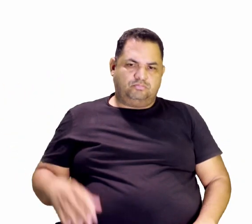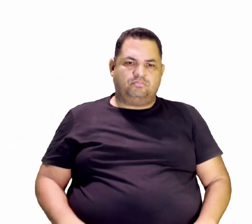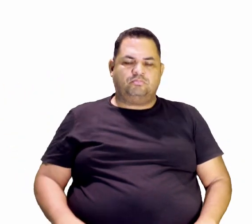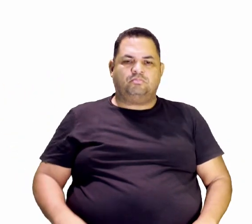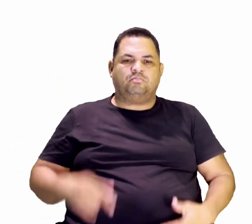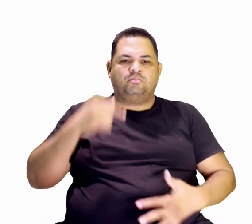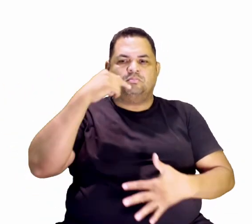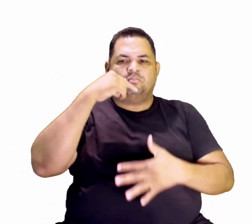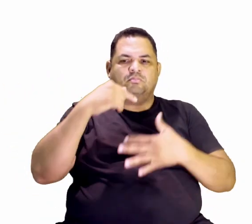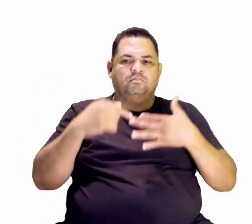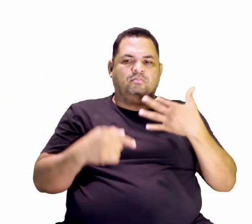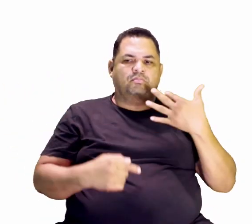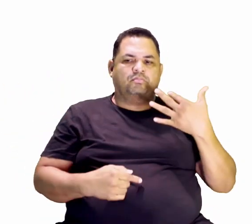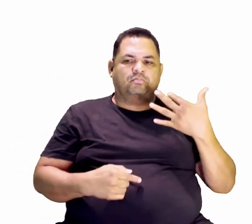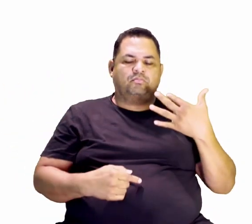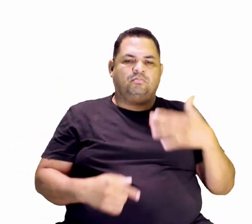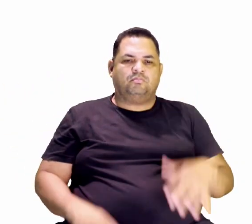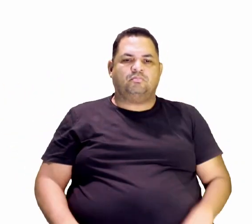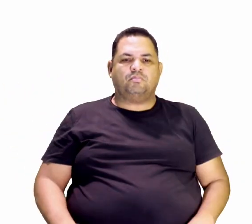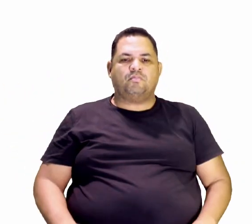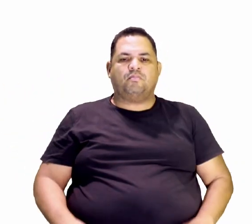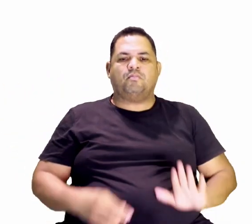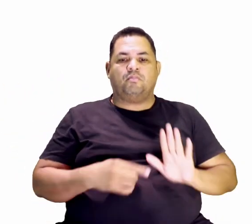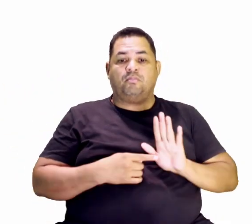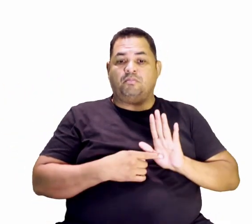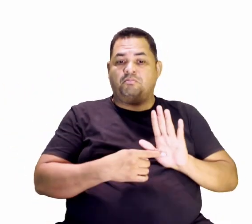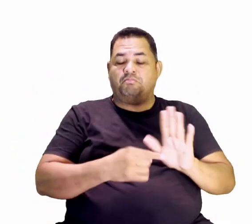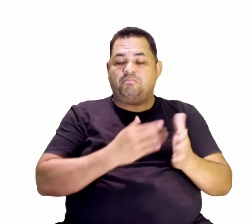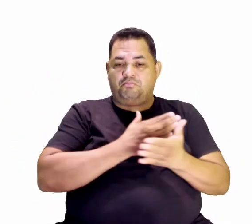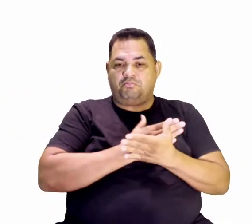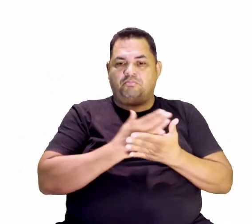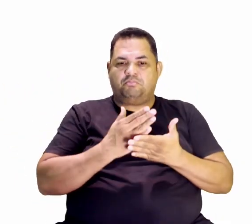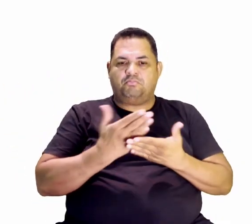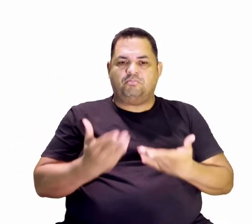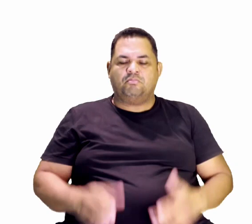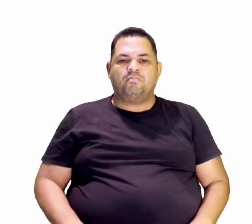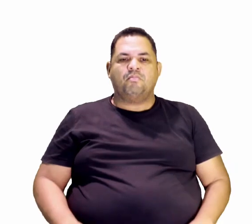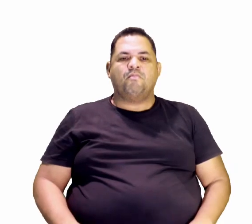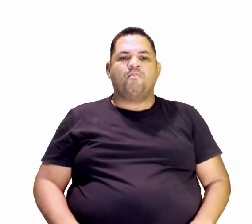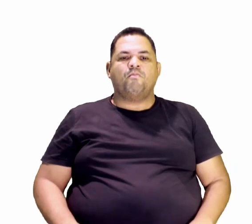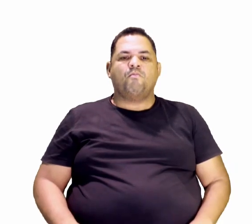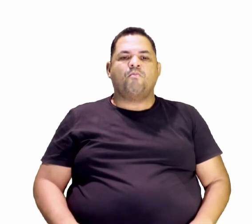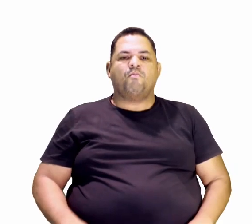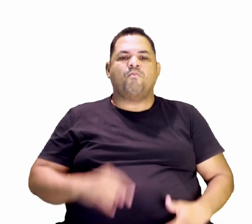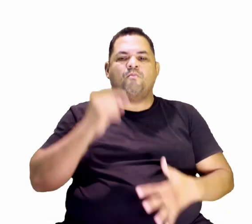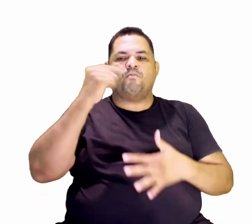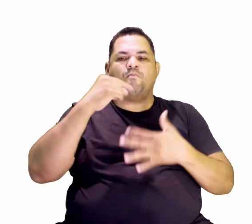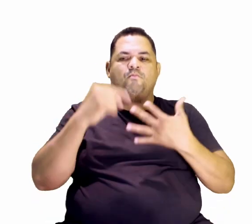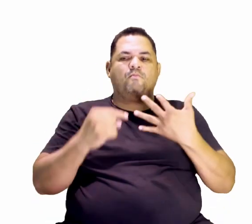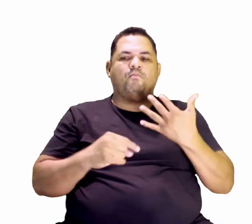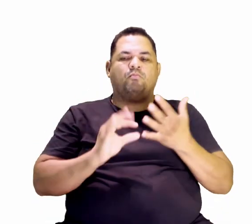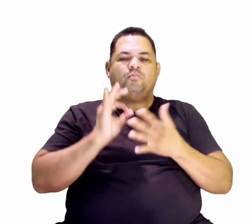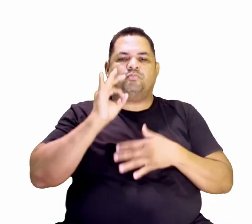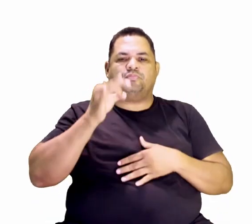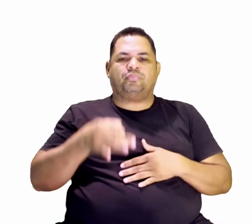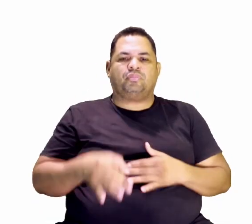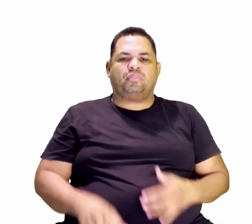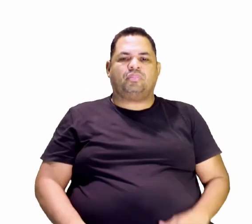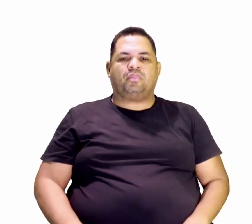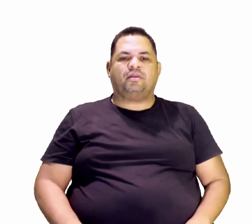eu apresentei ele para vocês. Qual dessas alternativas está correta, gente?